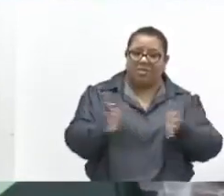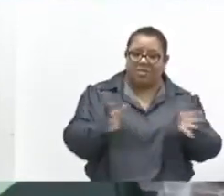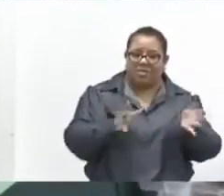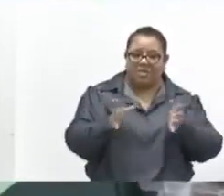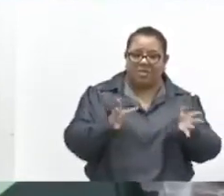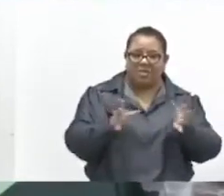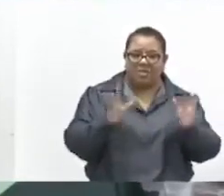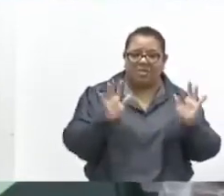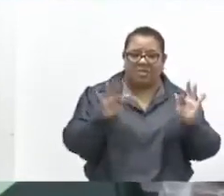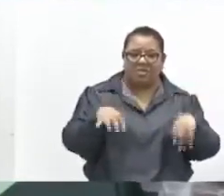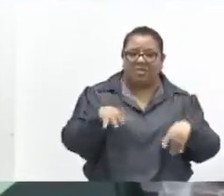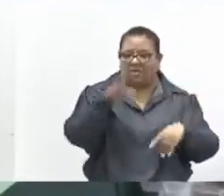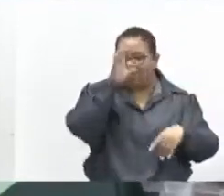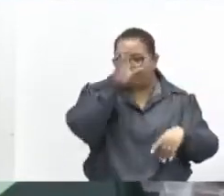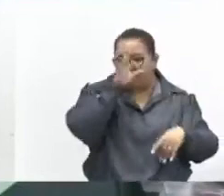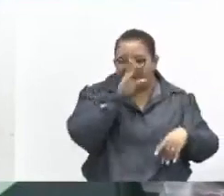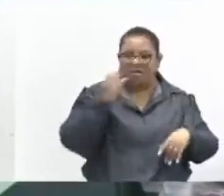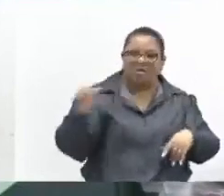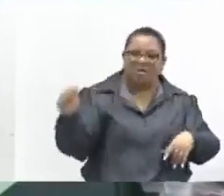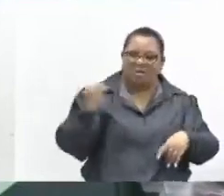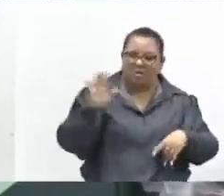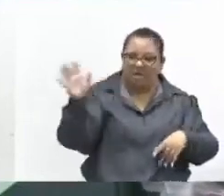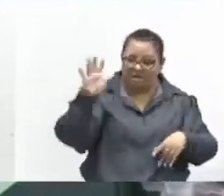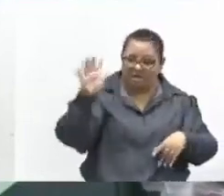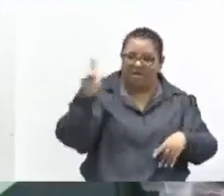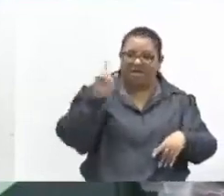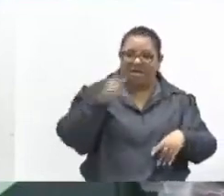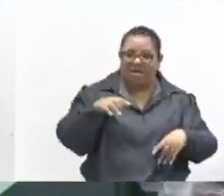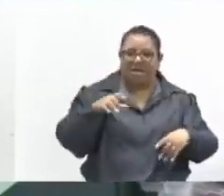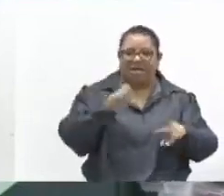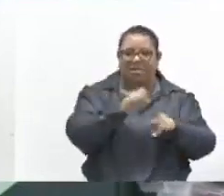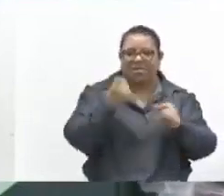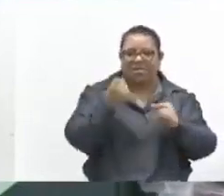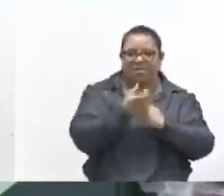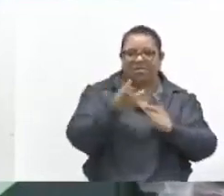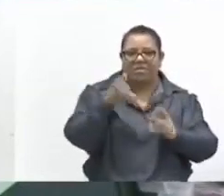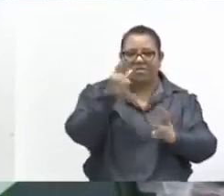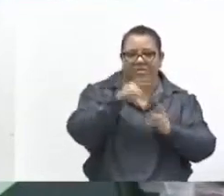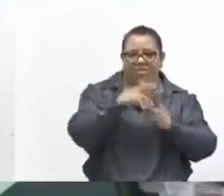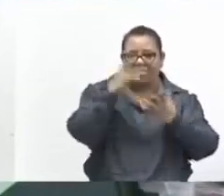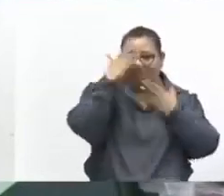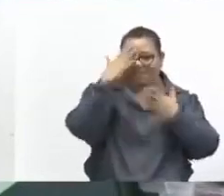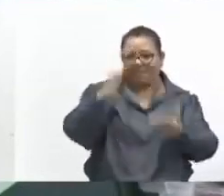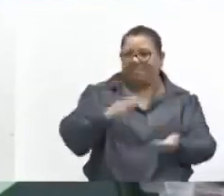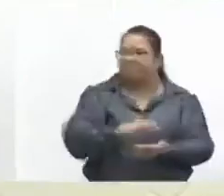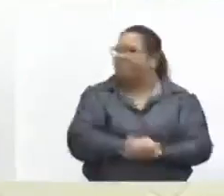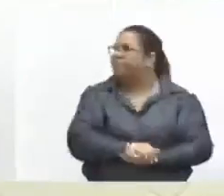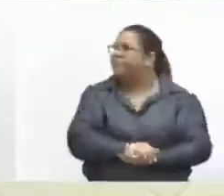educação, uma educação gratuita, de qualidade, laica e socialmente referenciada. Obrigado.